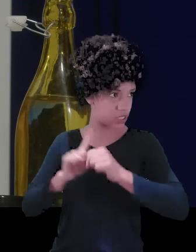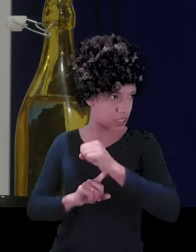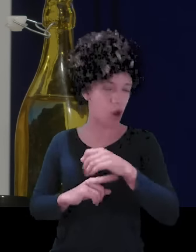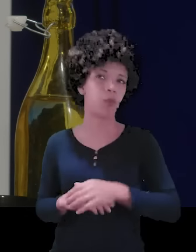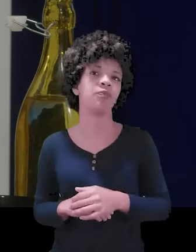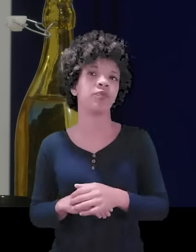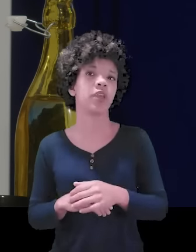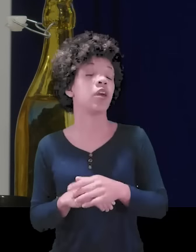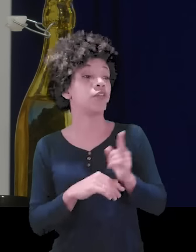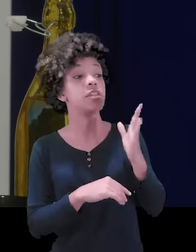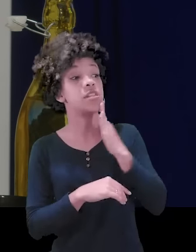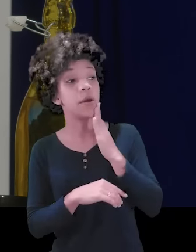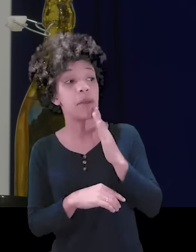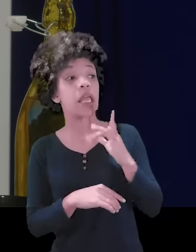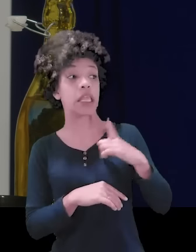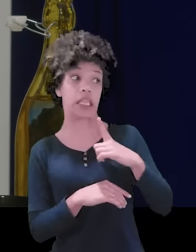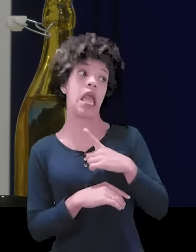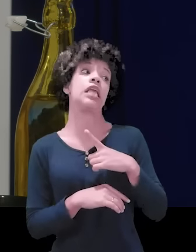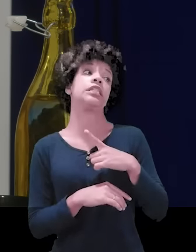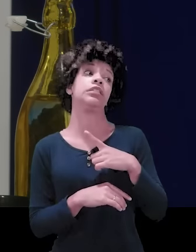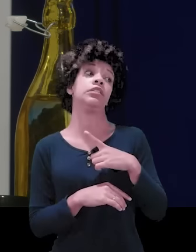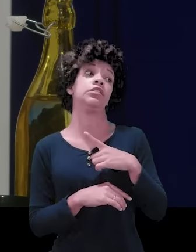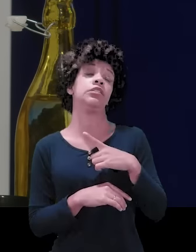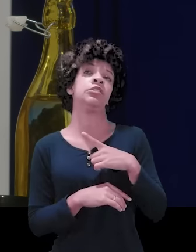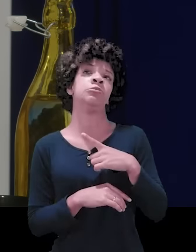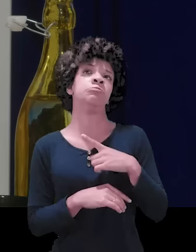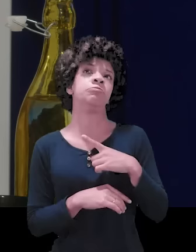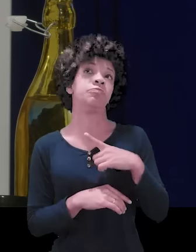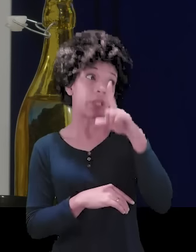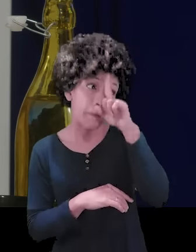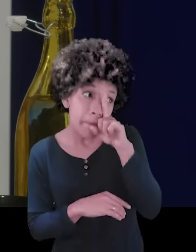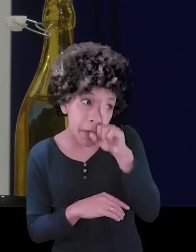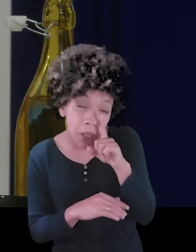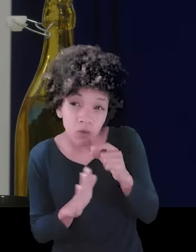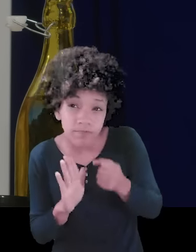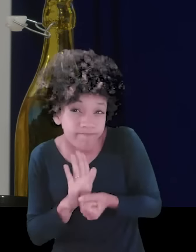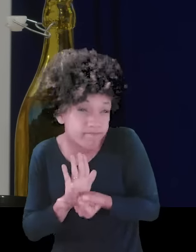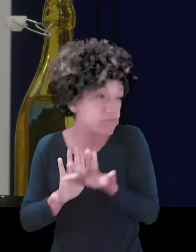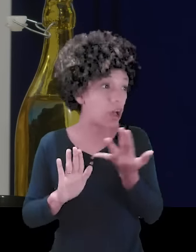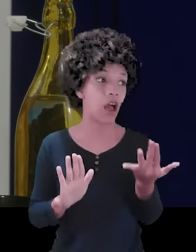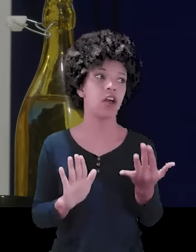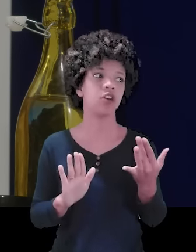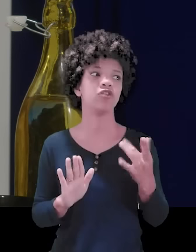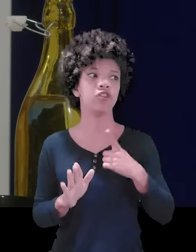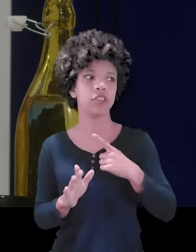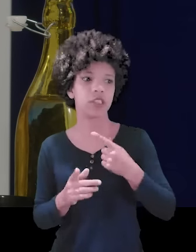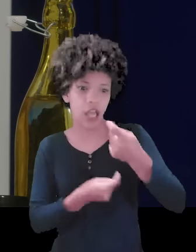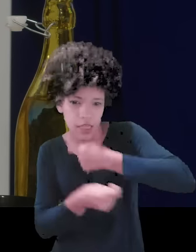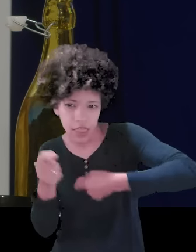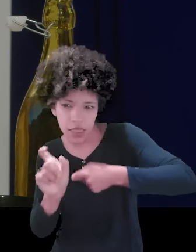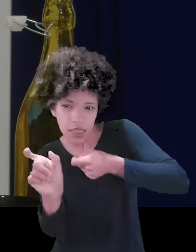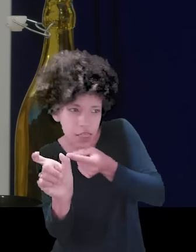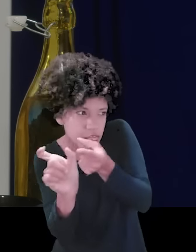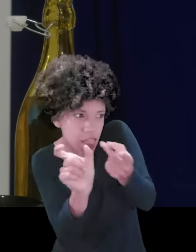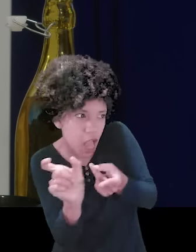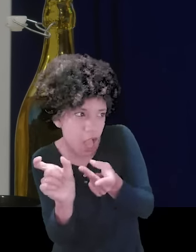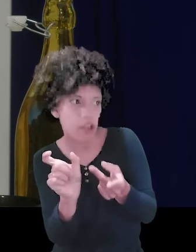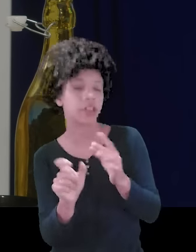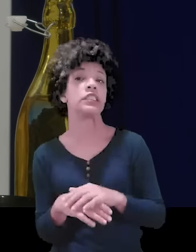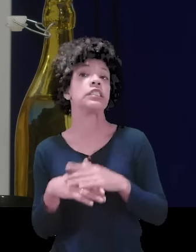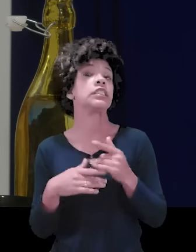social você saiba que tem risco altíssimo decorrer tráfico de pessoas então